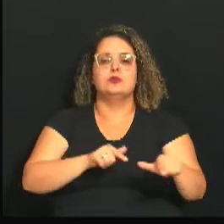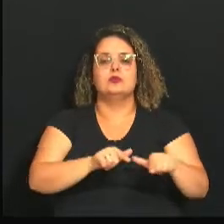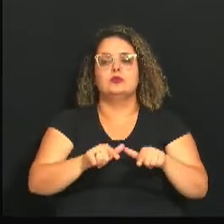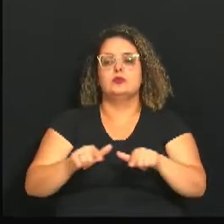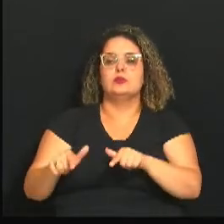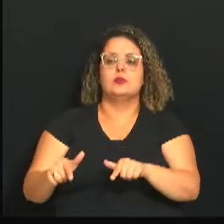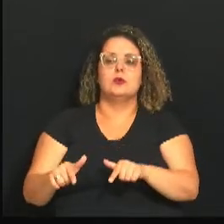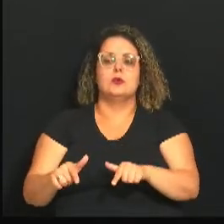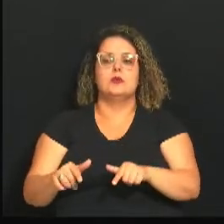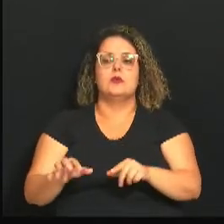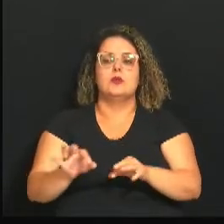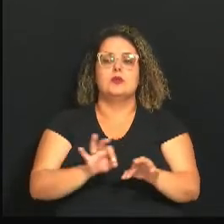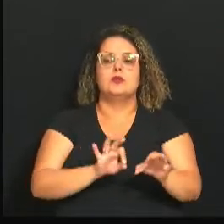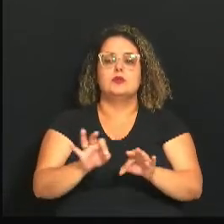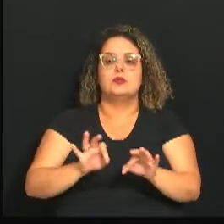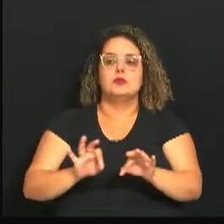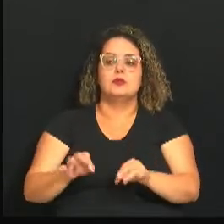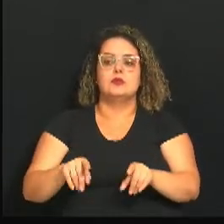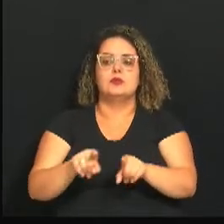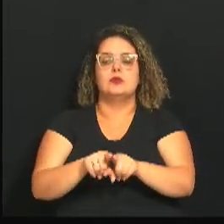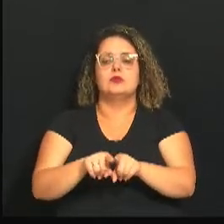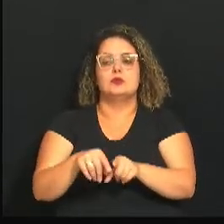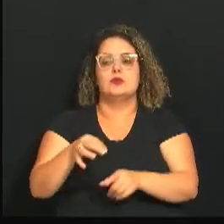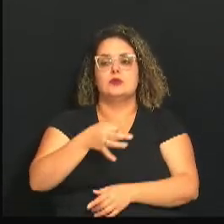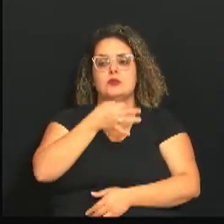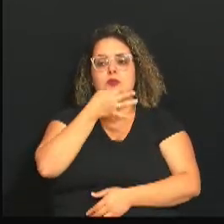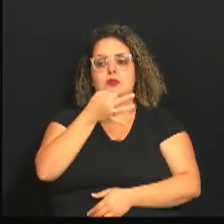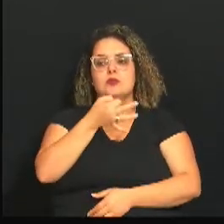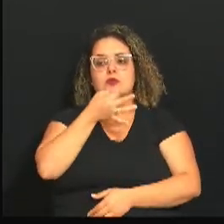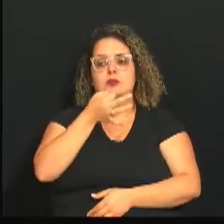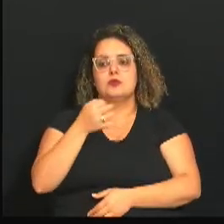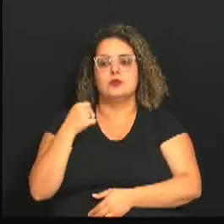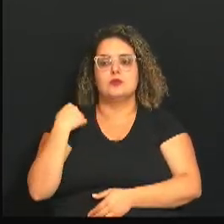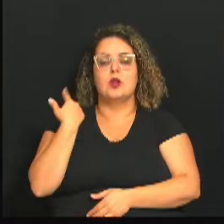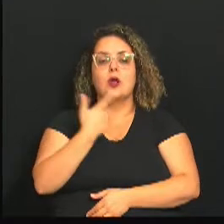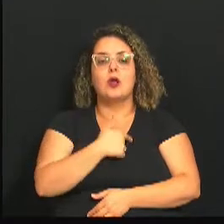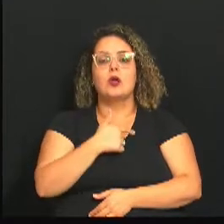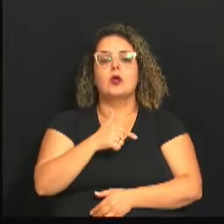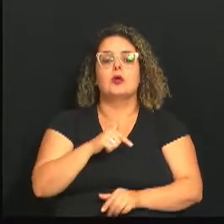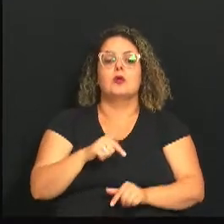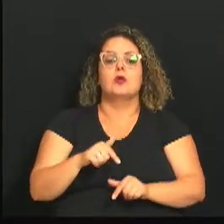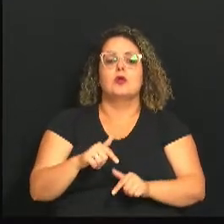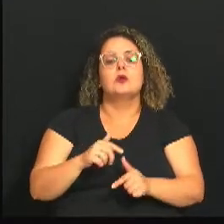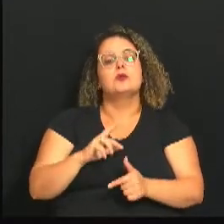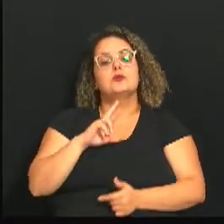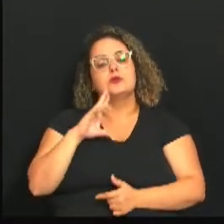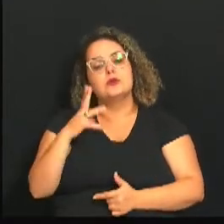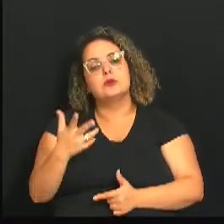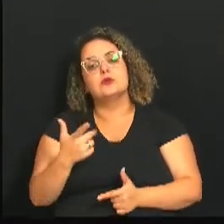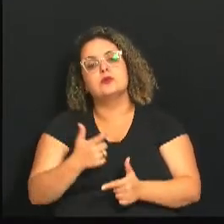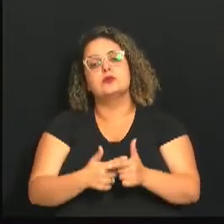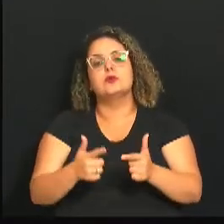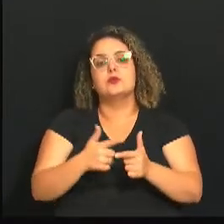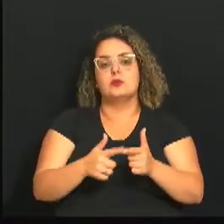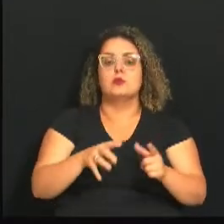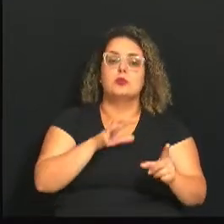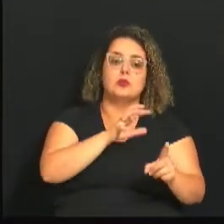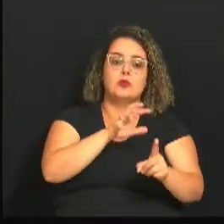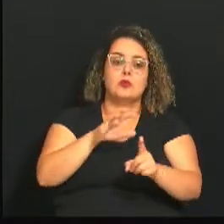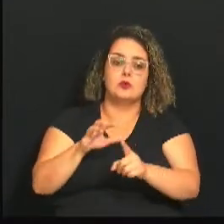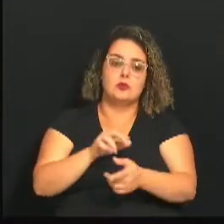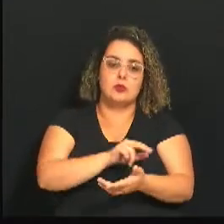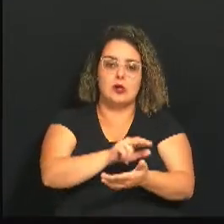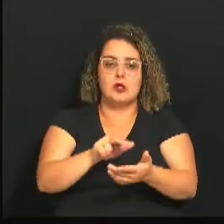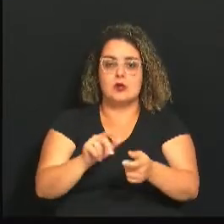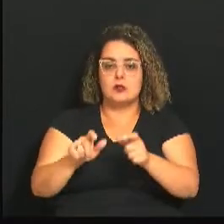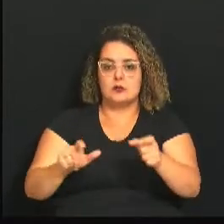de elaboração, não é, de sugestões para que este problema que afeta tanta gente na